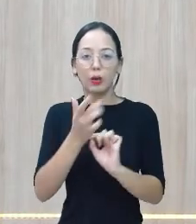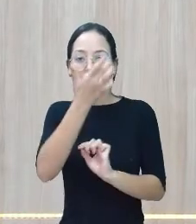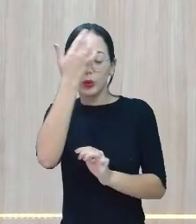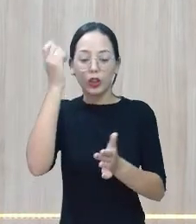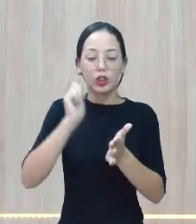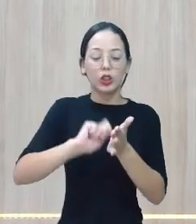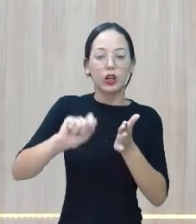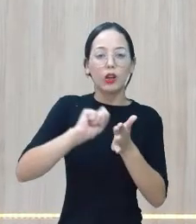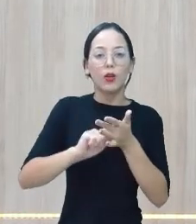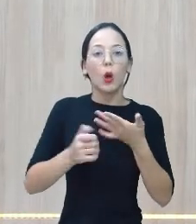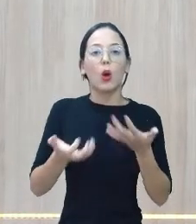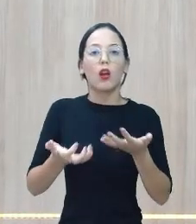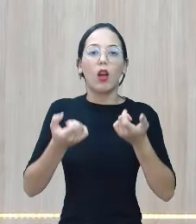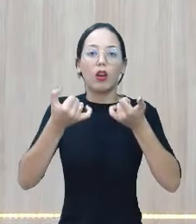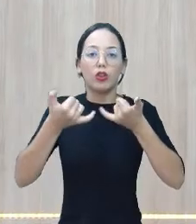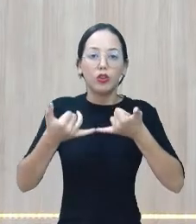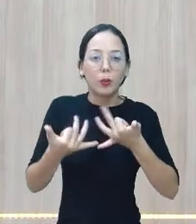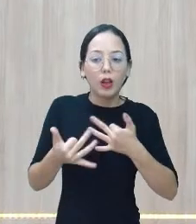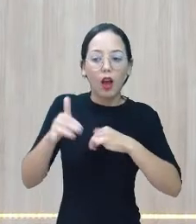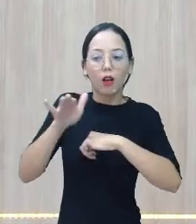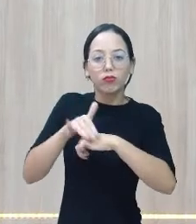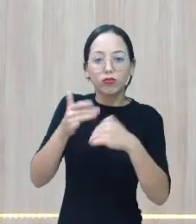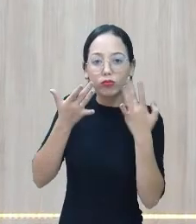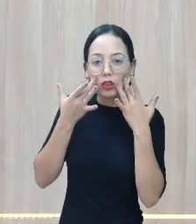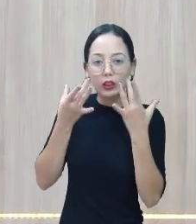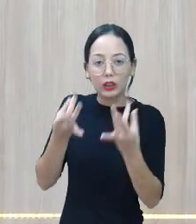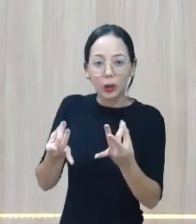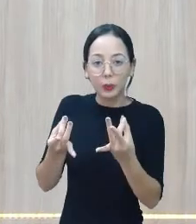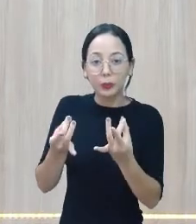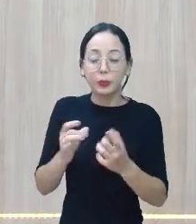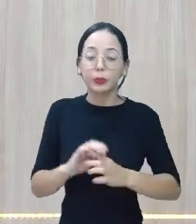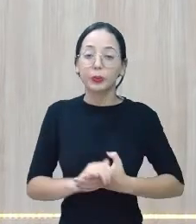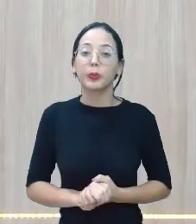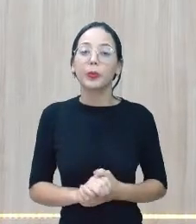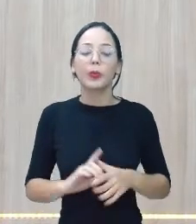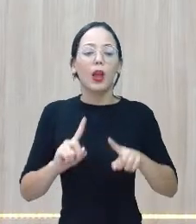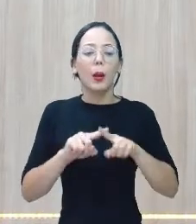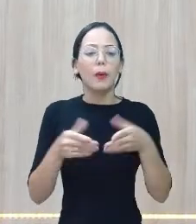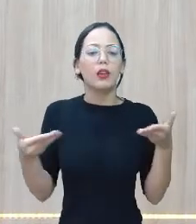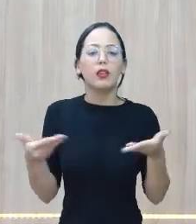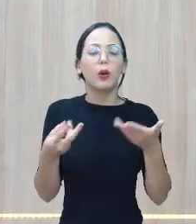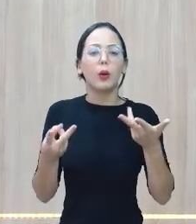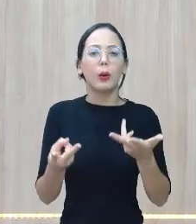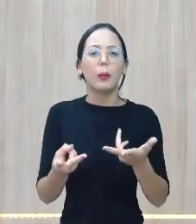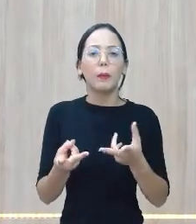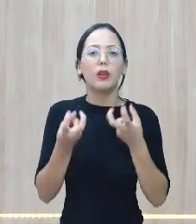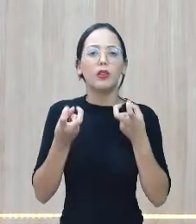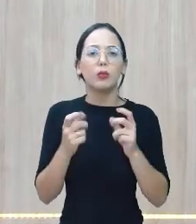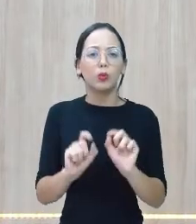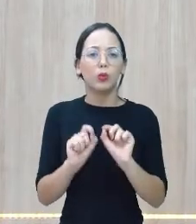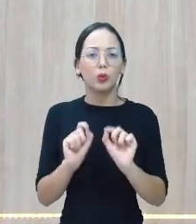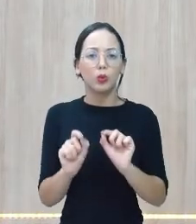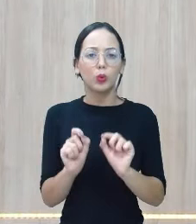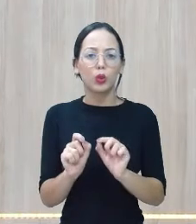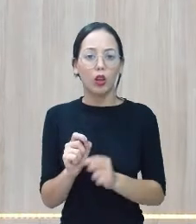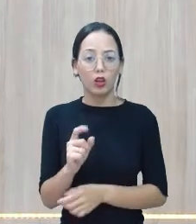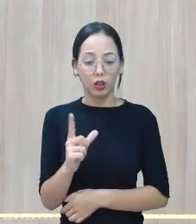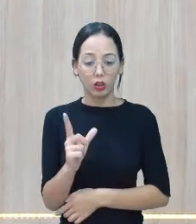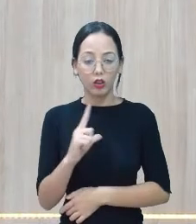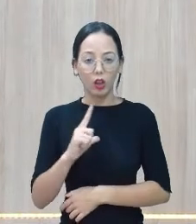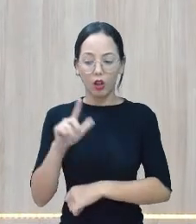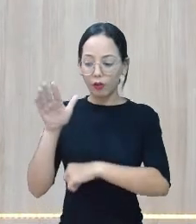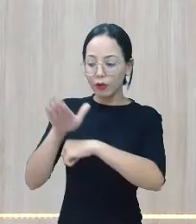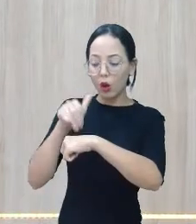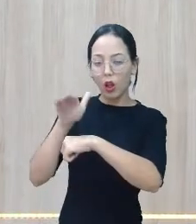escreveu quer dizer, não é? Quer chamar a atenção. E aí agora nós percebemos que quando temos um vocativo